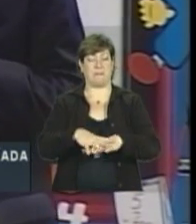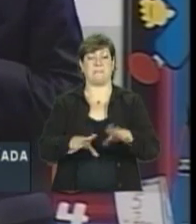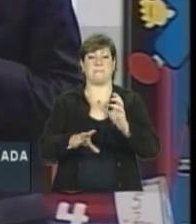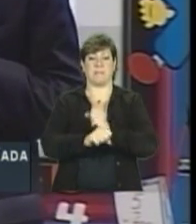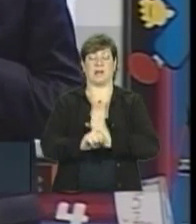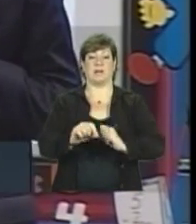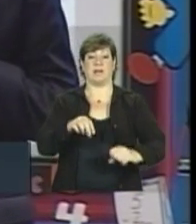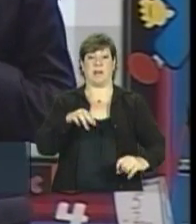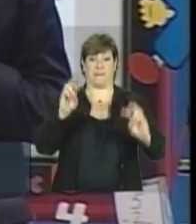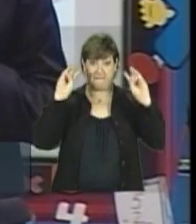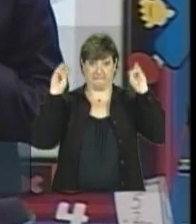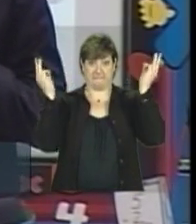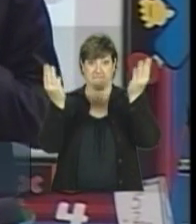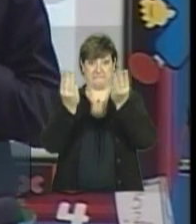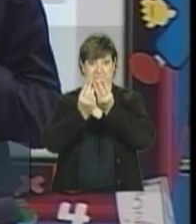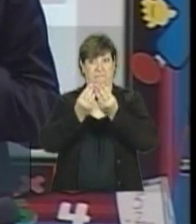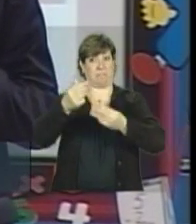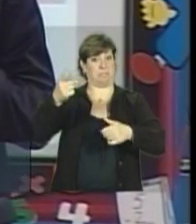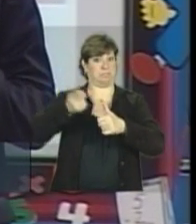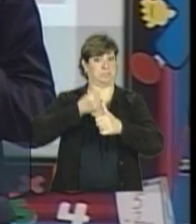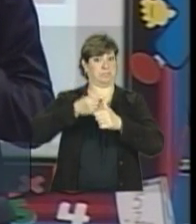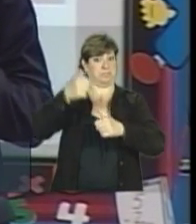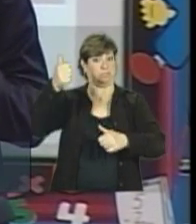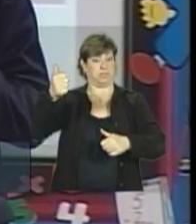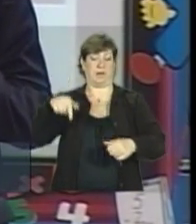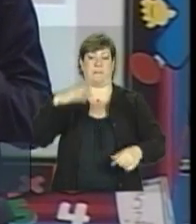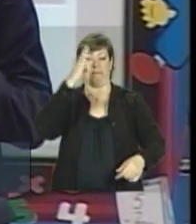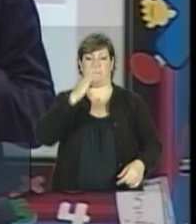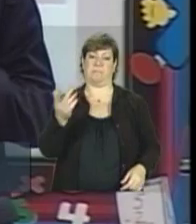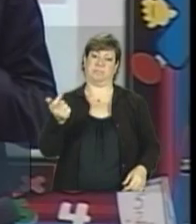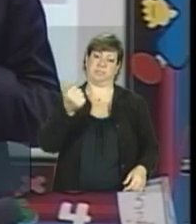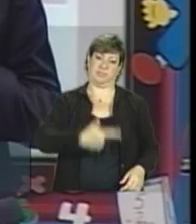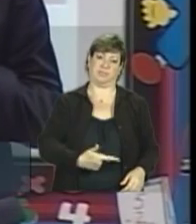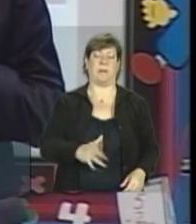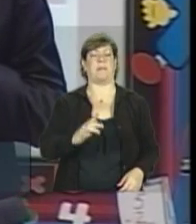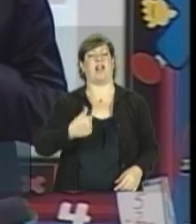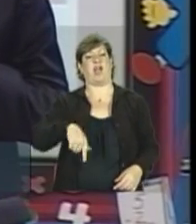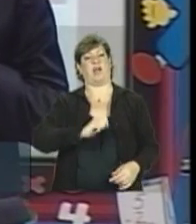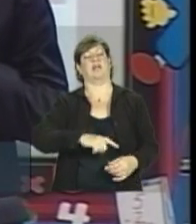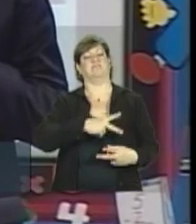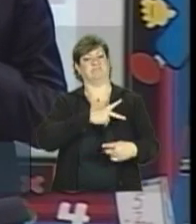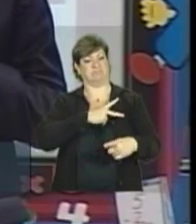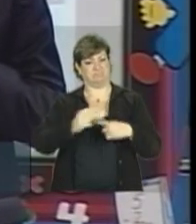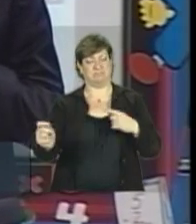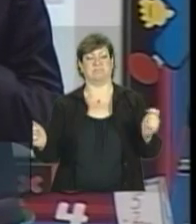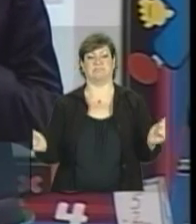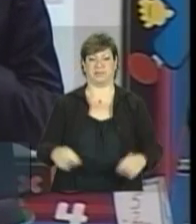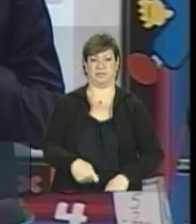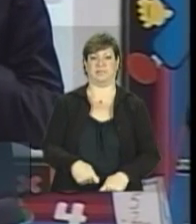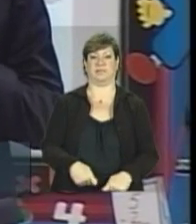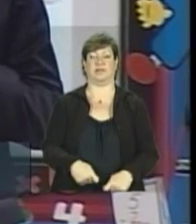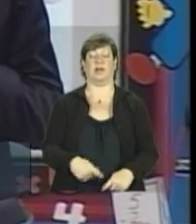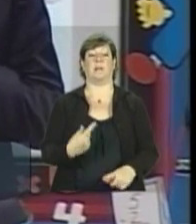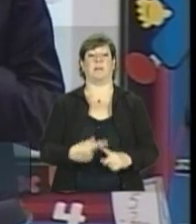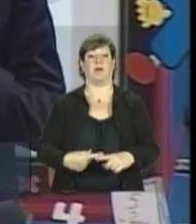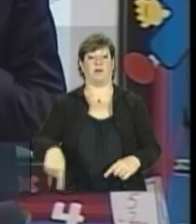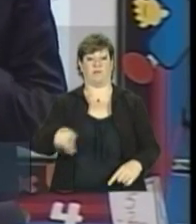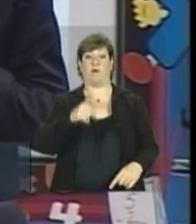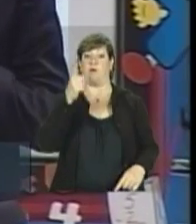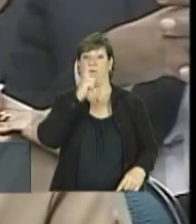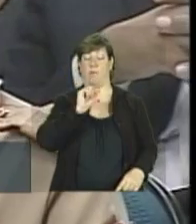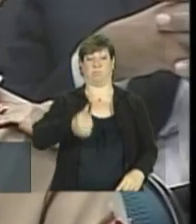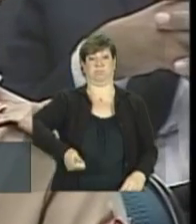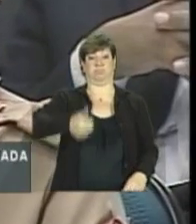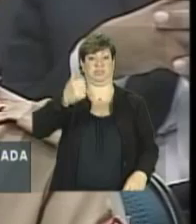Só o México ainda está na nossa frente, e eles que se preparam, que nós vamos atropelar eles logo. Espero que vocês garantam esse ano aí o primeiro lugar para o